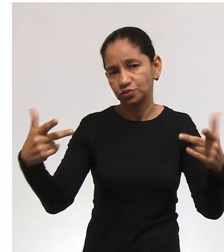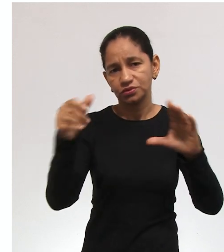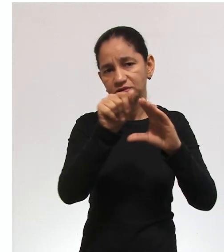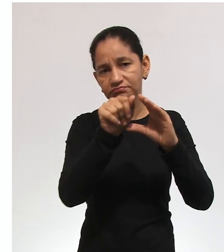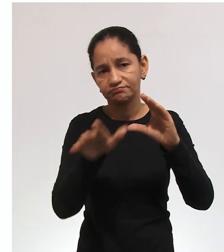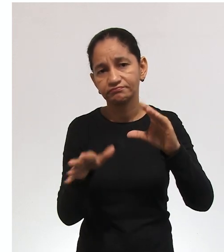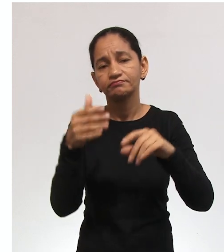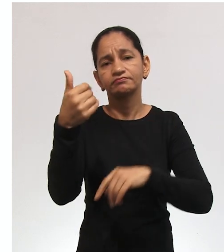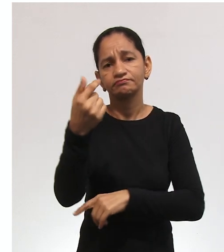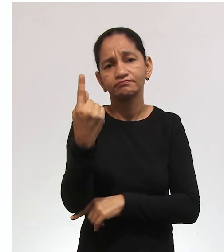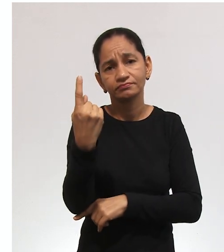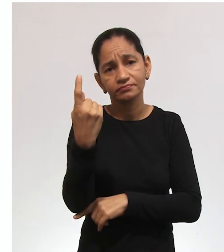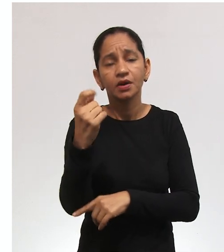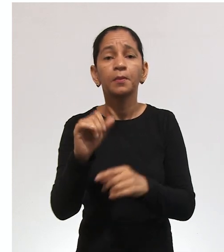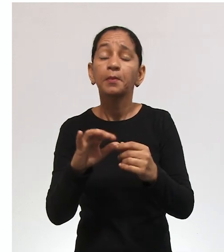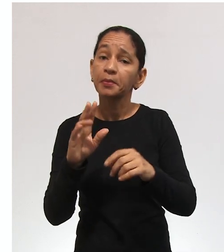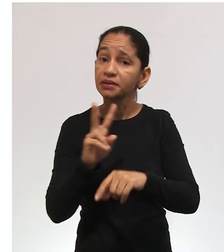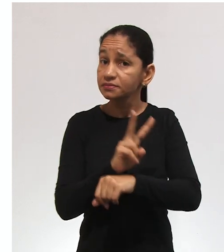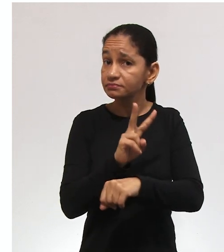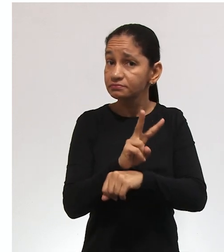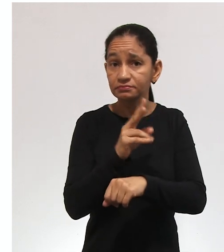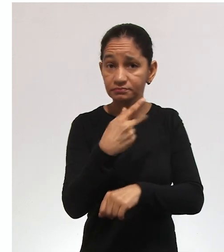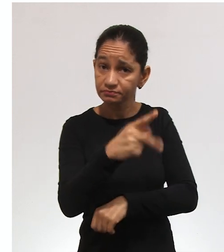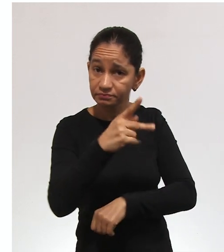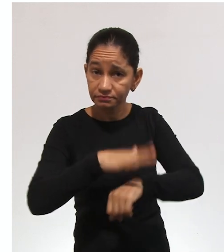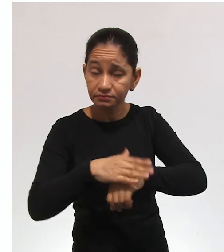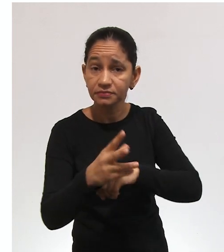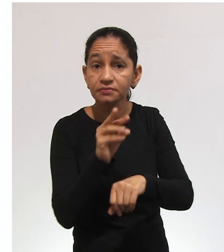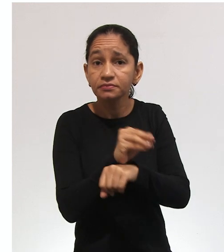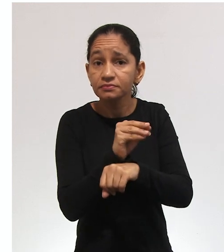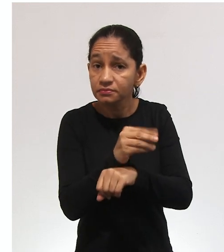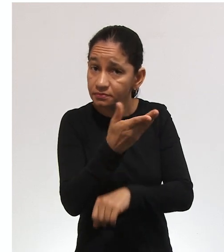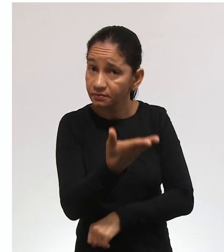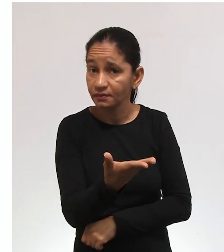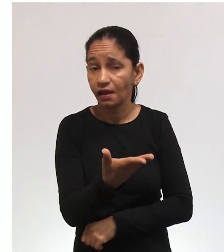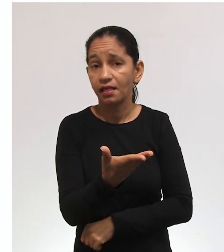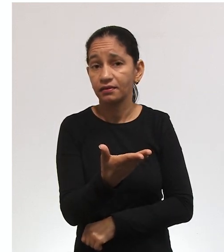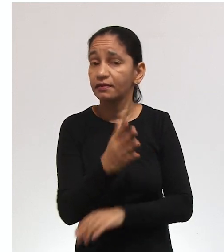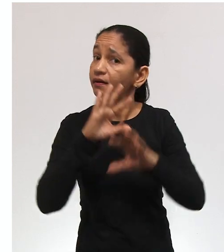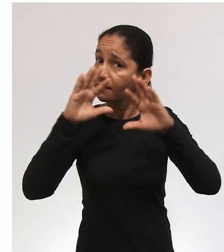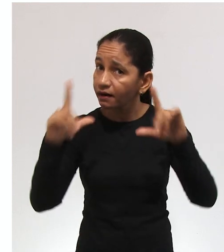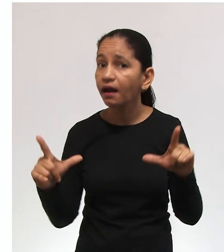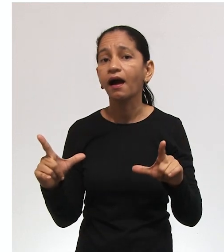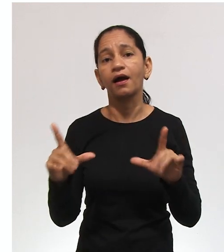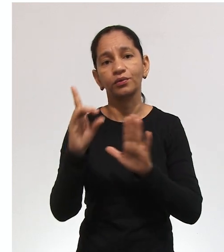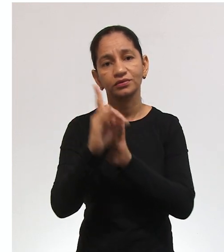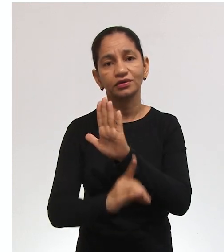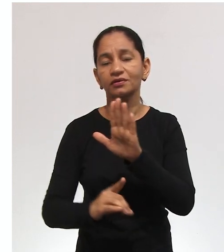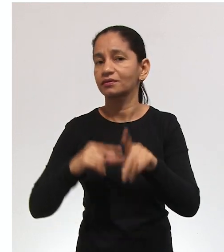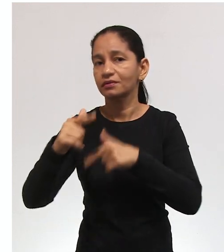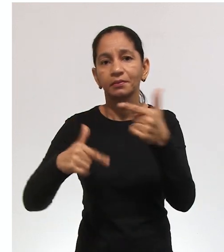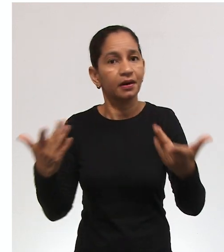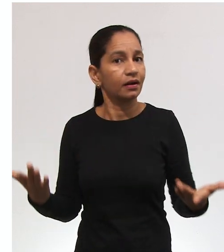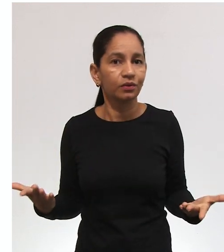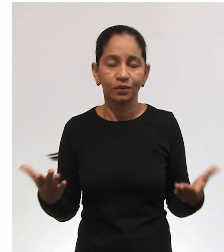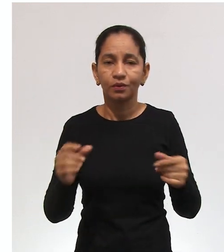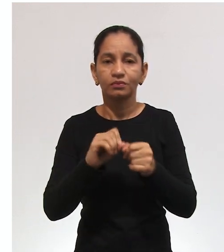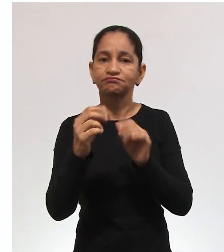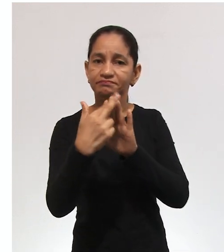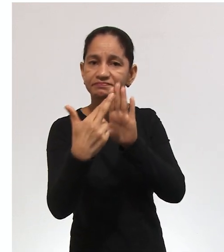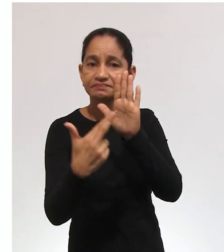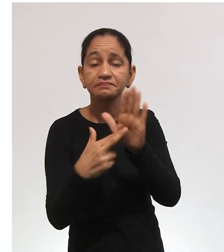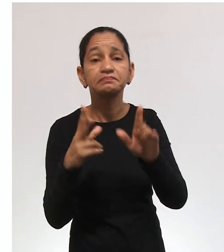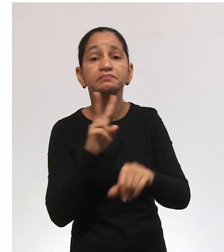trabalho. Primeiramente, proteção do trabalhador. Essa é a função do direito do trabalho, né? Temos